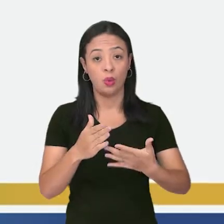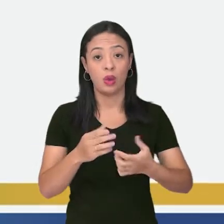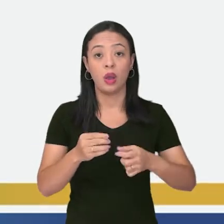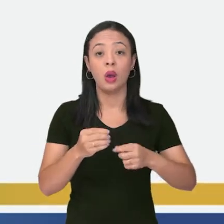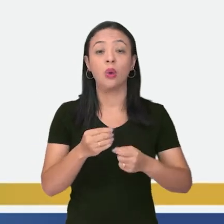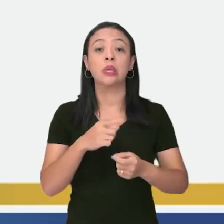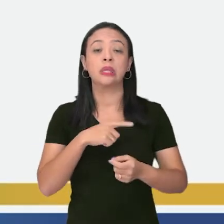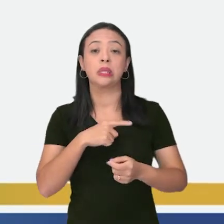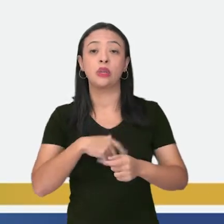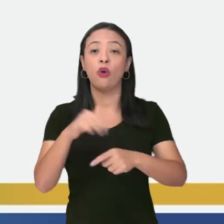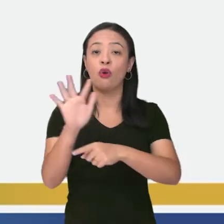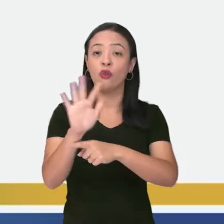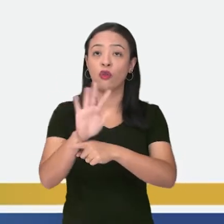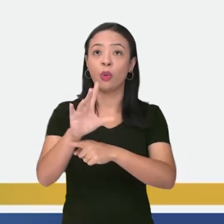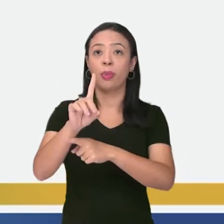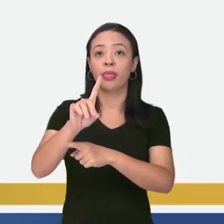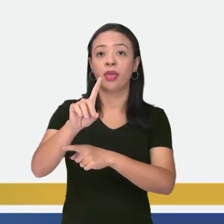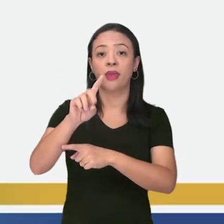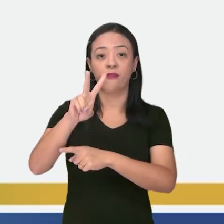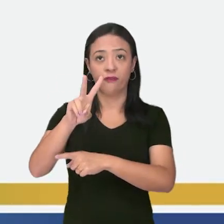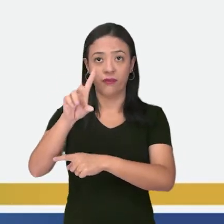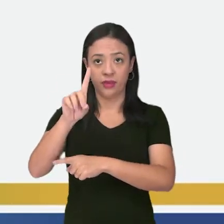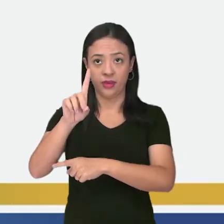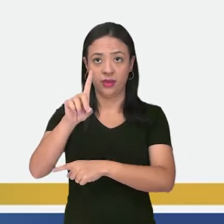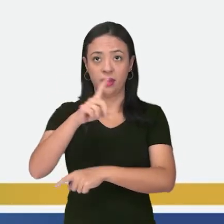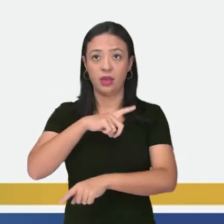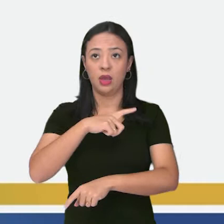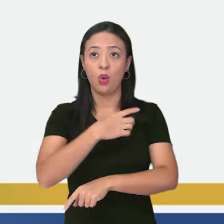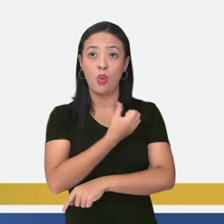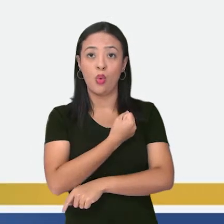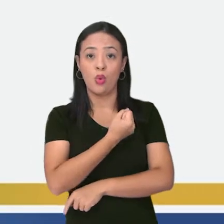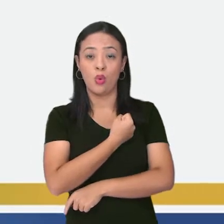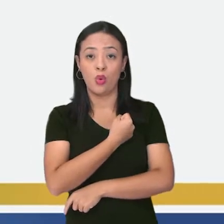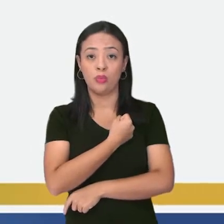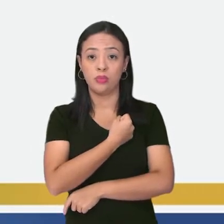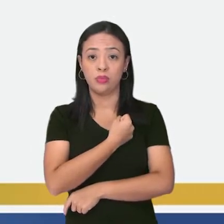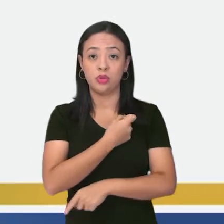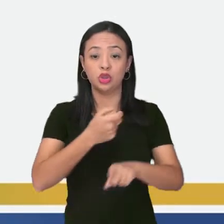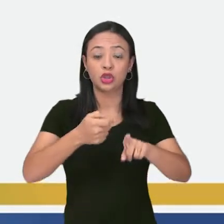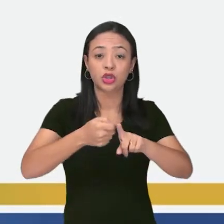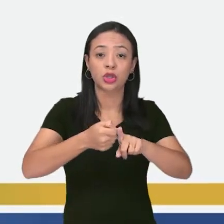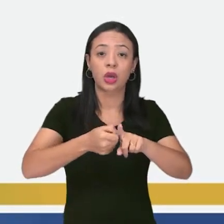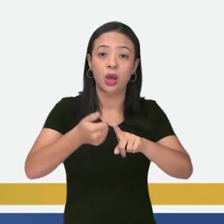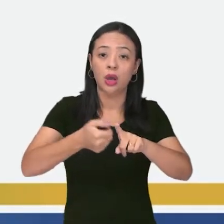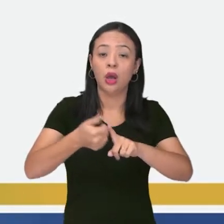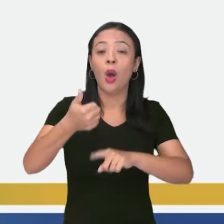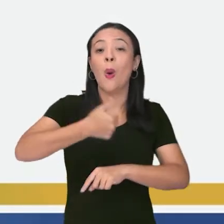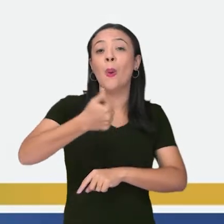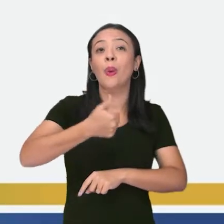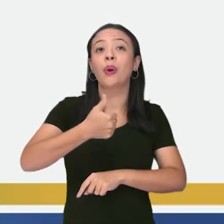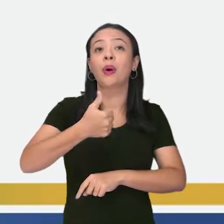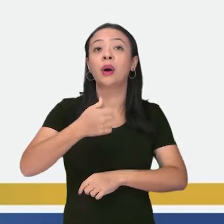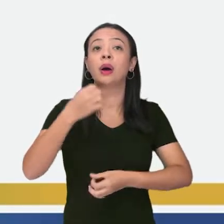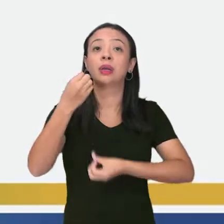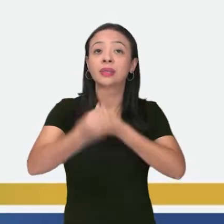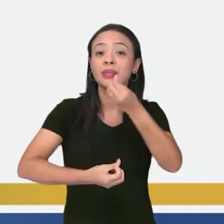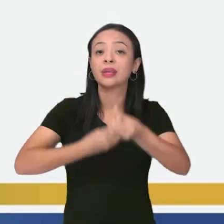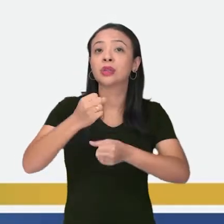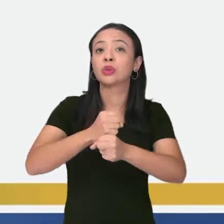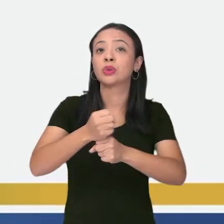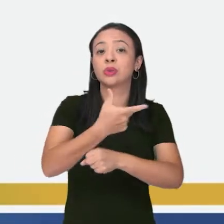em DVD registrou o número de locações no primeiro semestre do ano